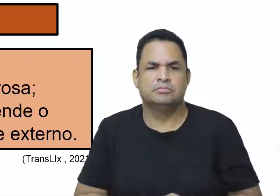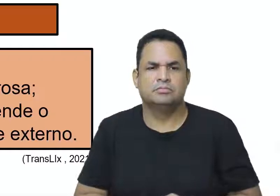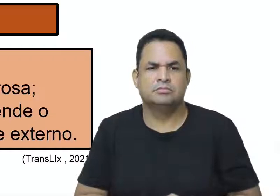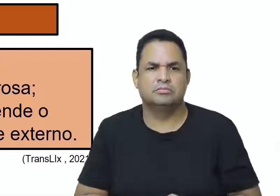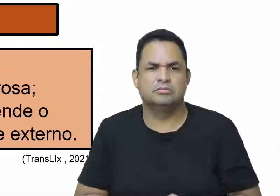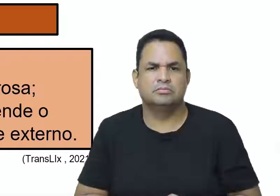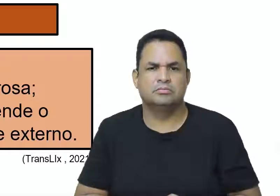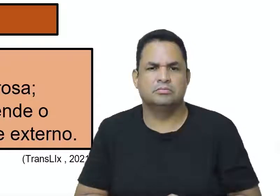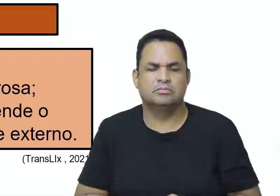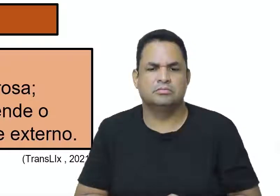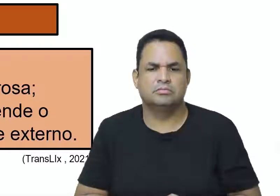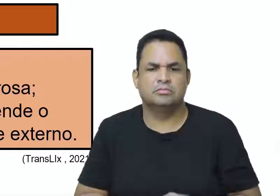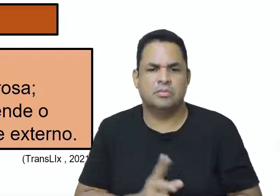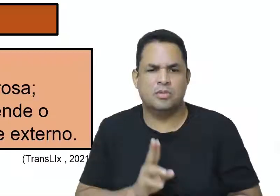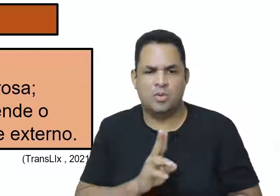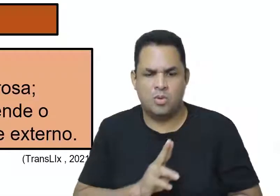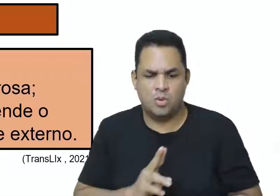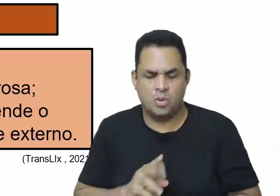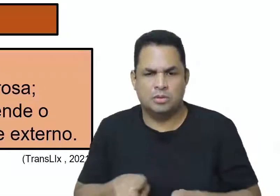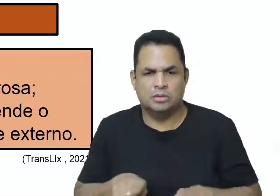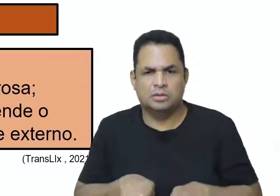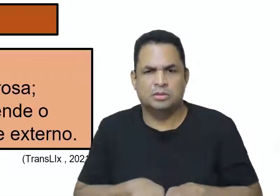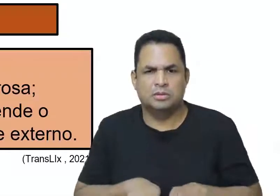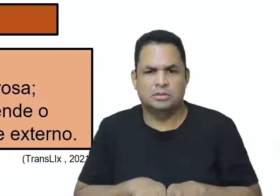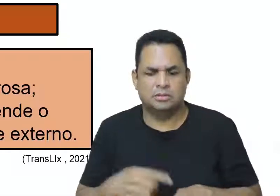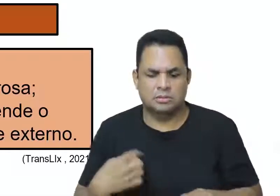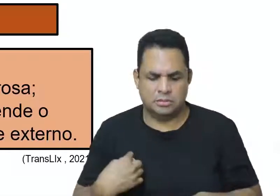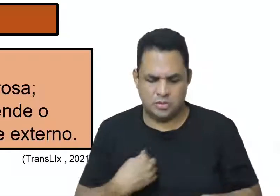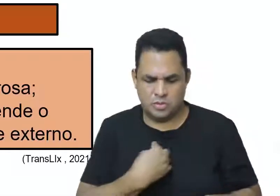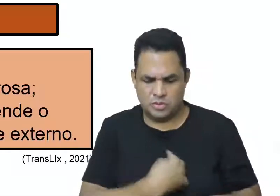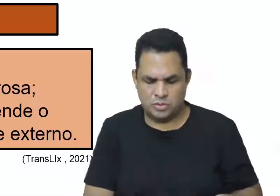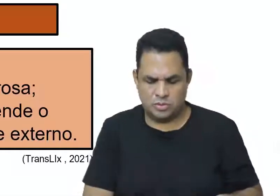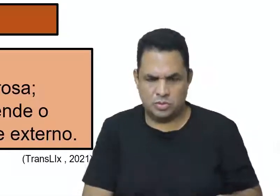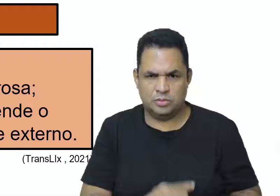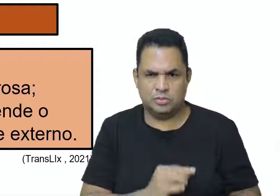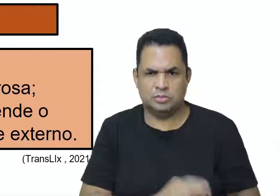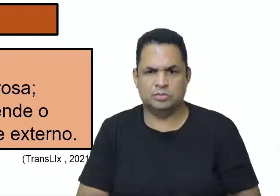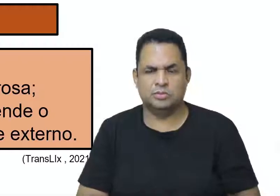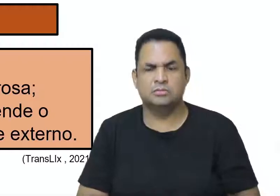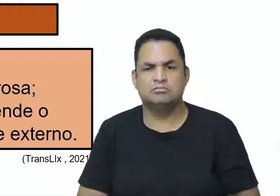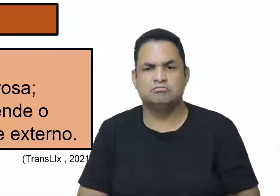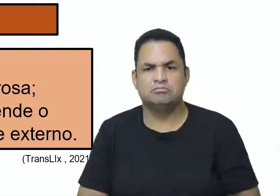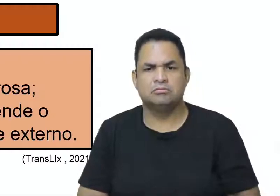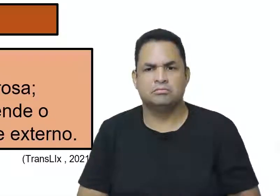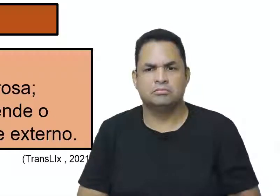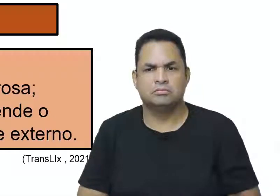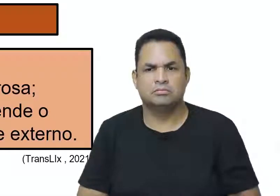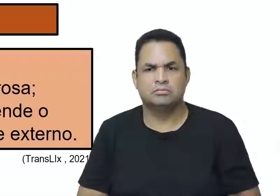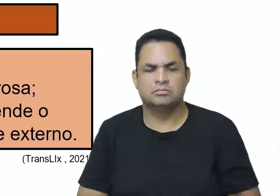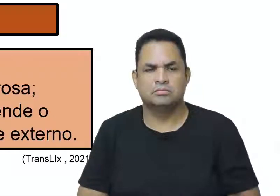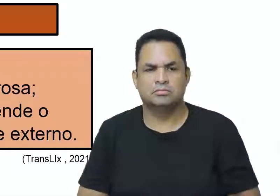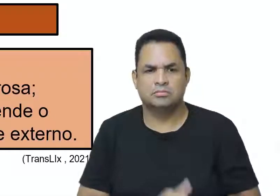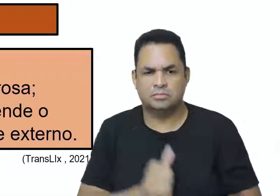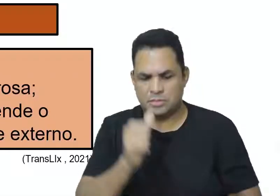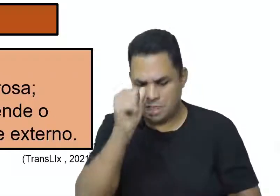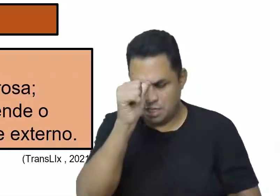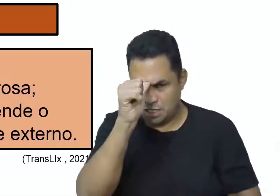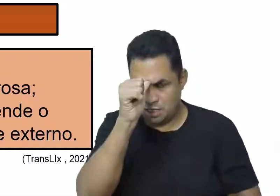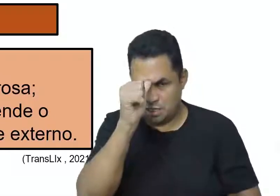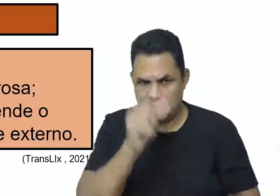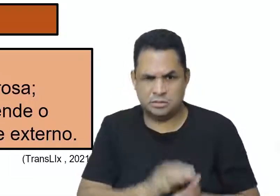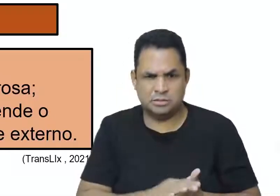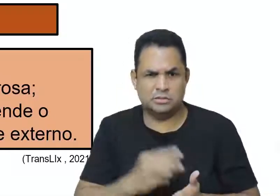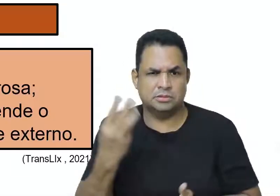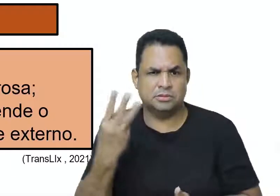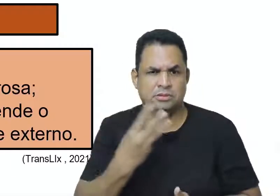Absolutamente, o maior consumidor é China, porque tem 1 bilhão e 400 milhões de habitantes. A Índia aparece aí em